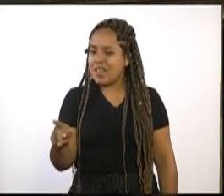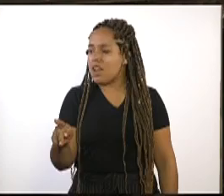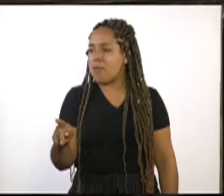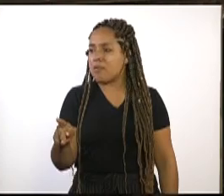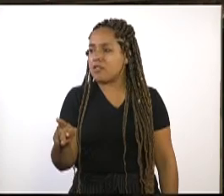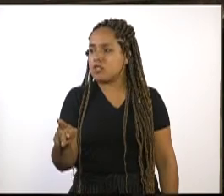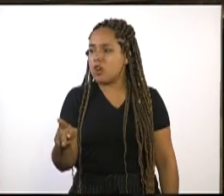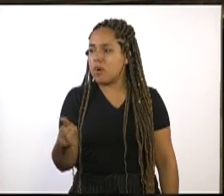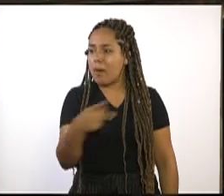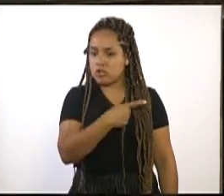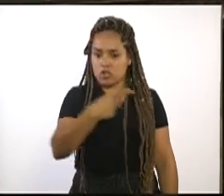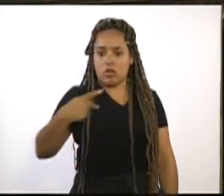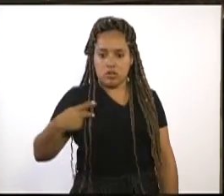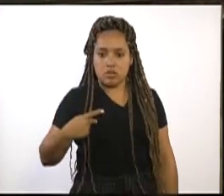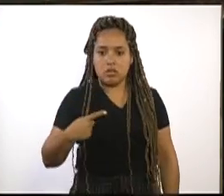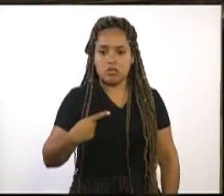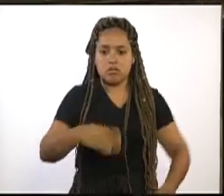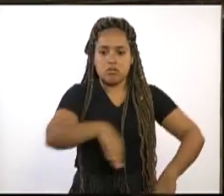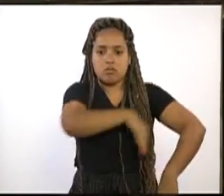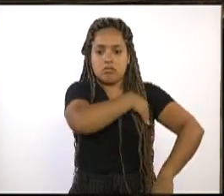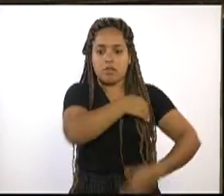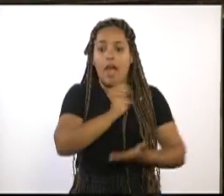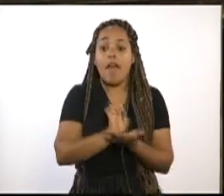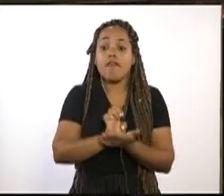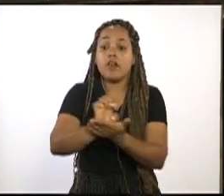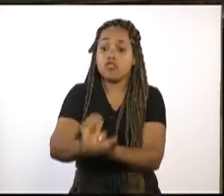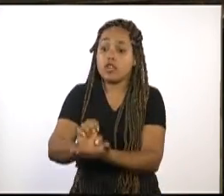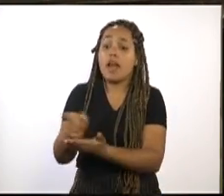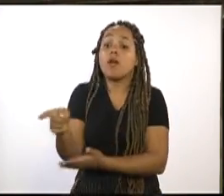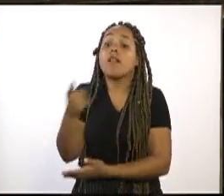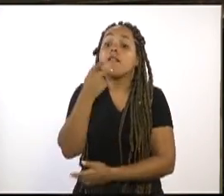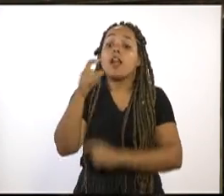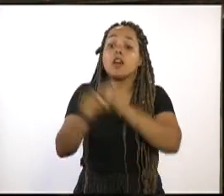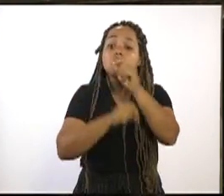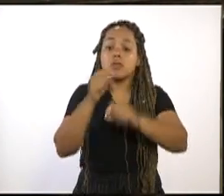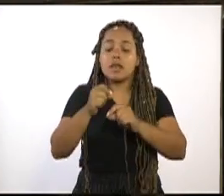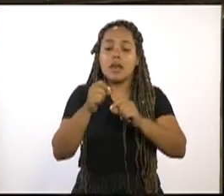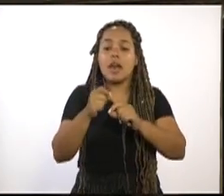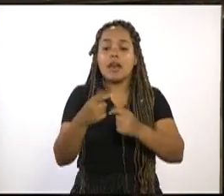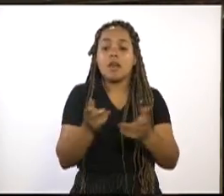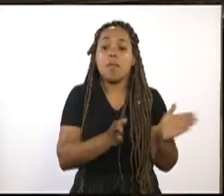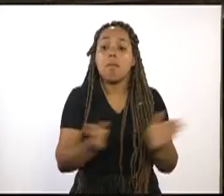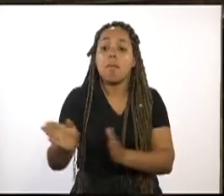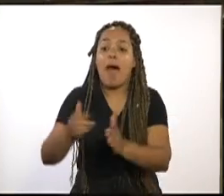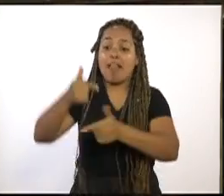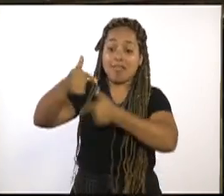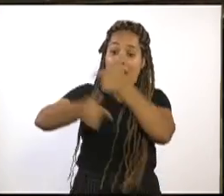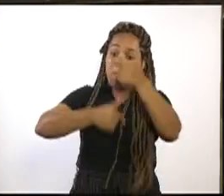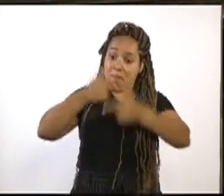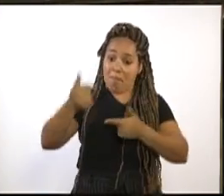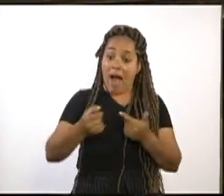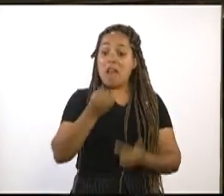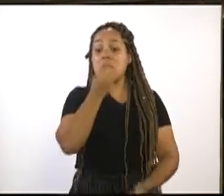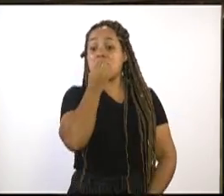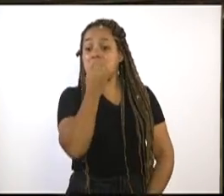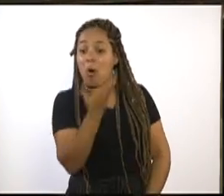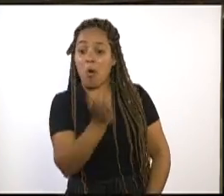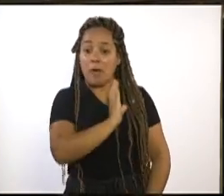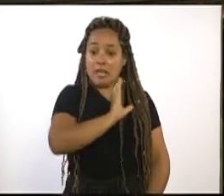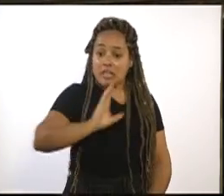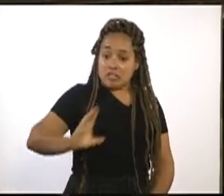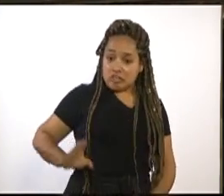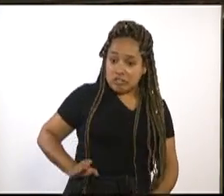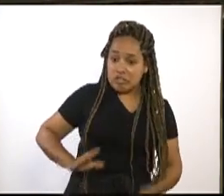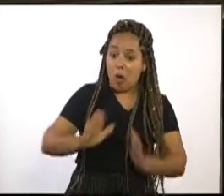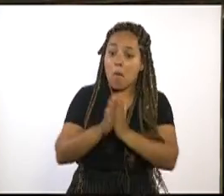inclusive político, dizendo que vinha de trabalhos altruístas, cristãos, seja